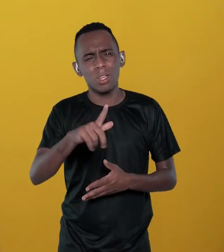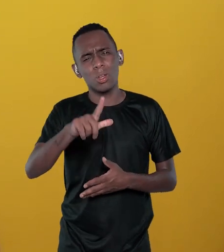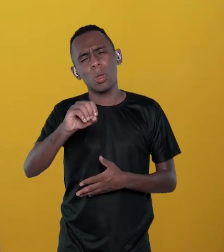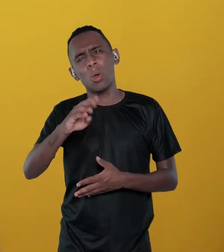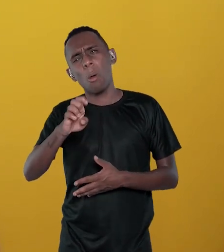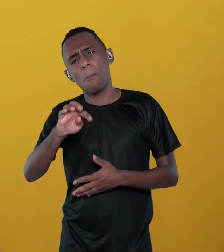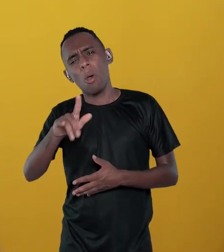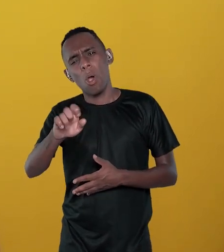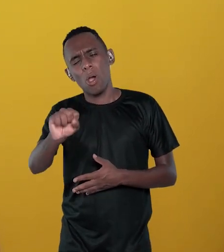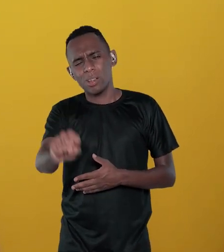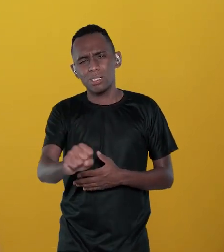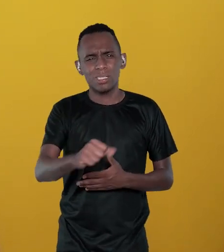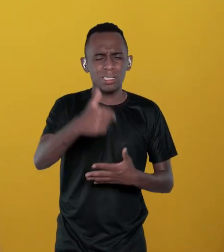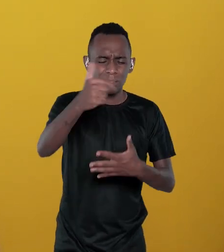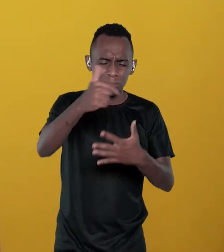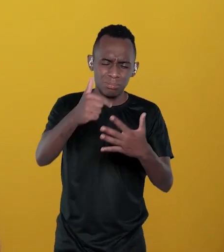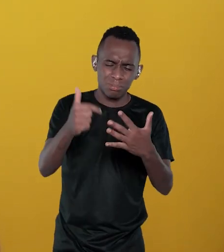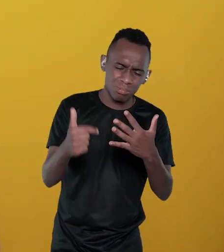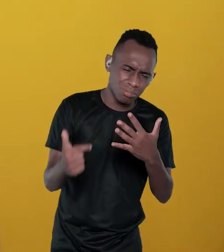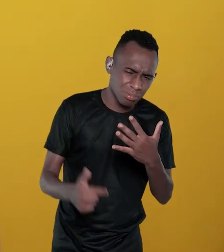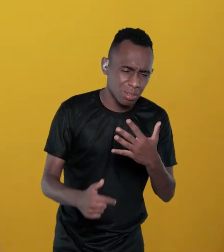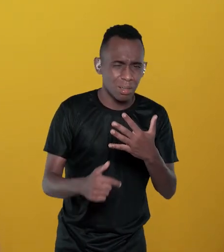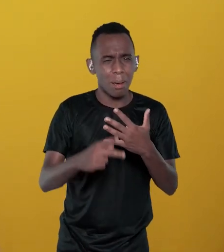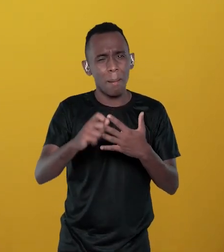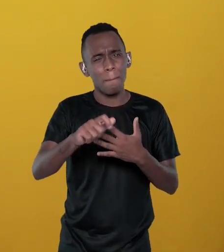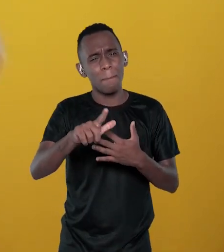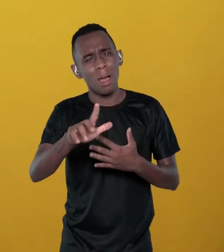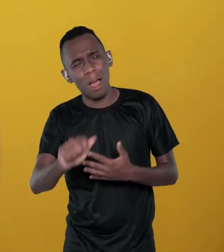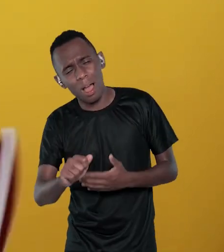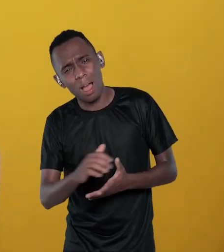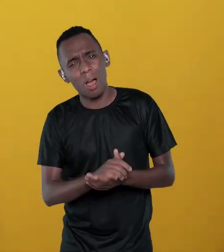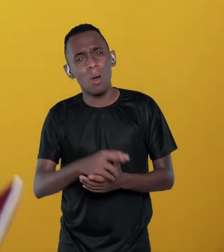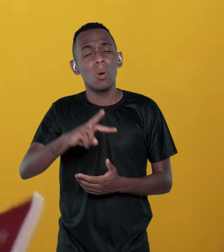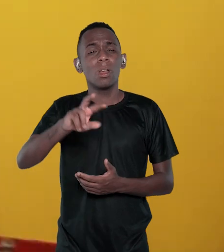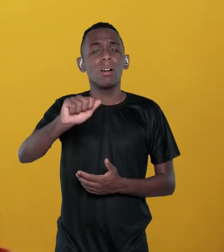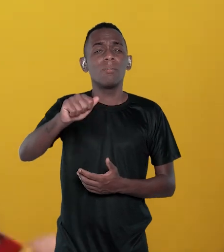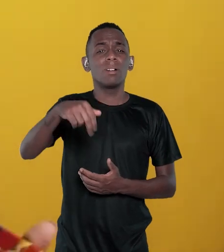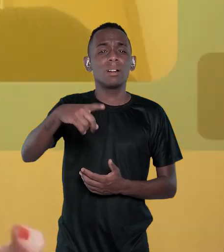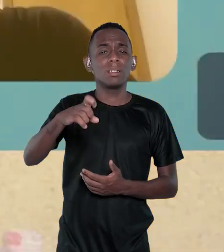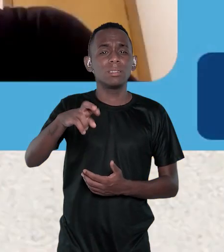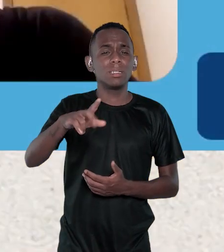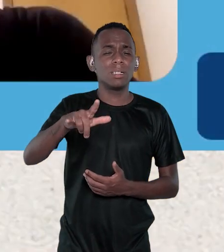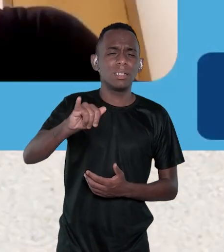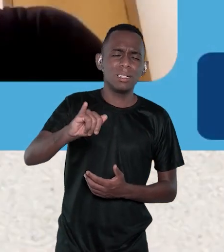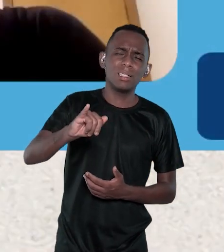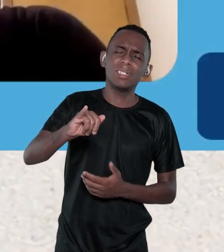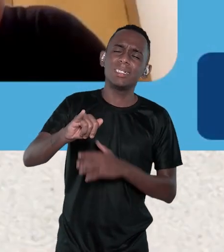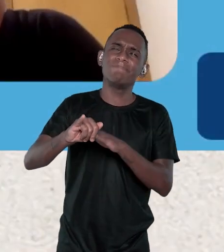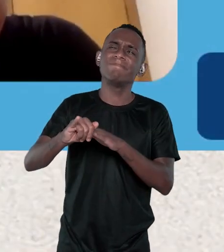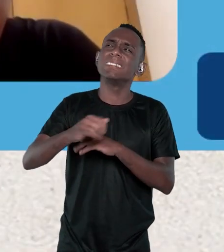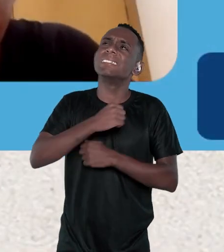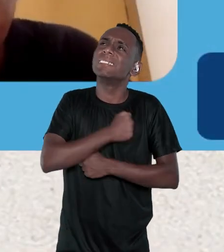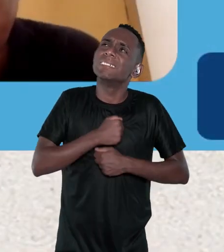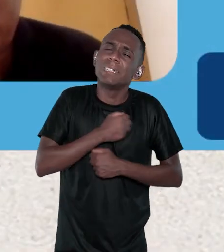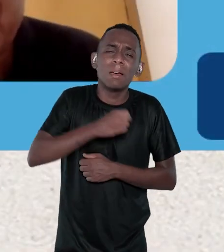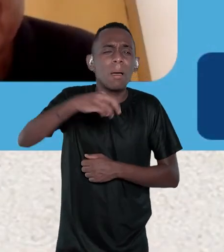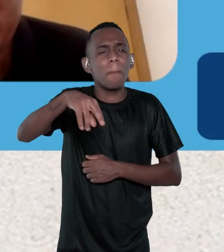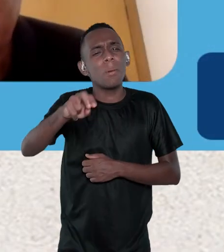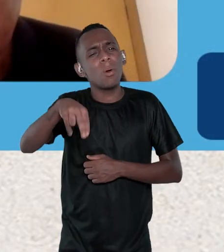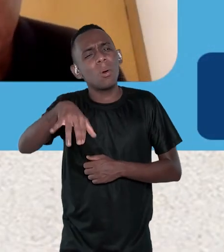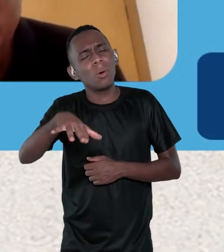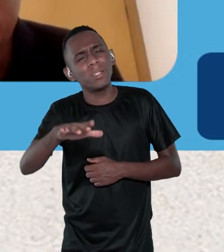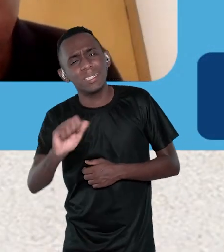canções, Toninho Horta, Lô Borges, Paula Santoro, Vanderly, saudoso